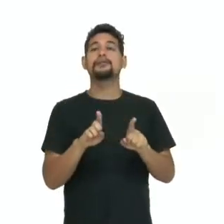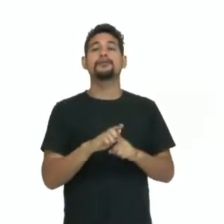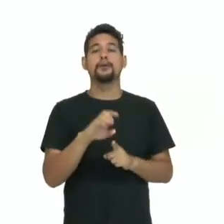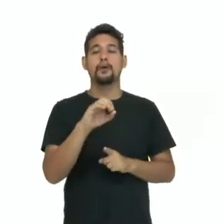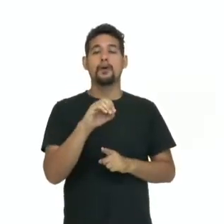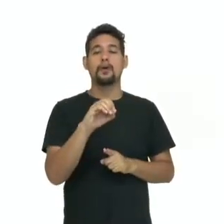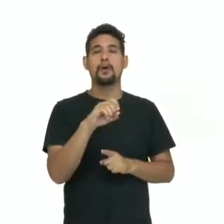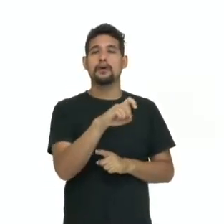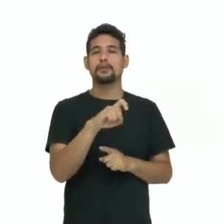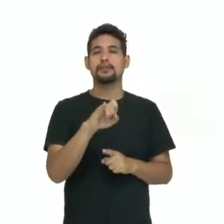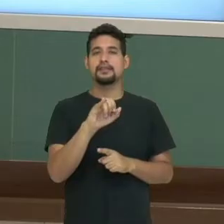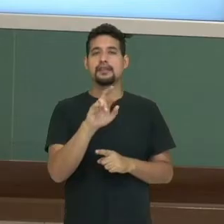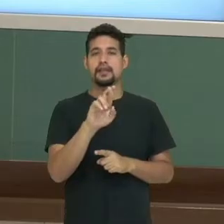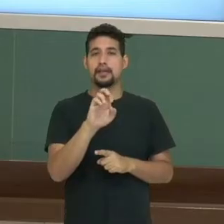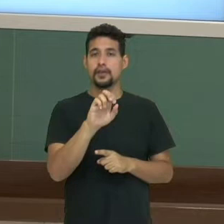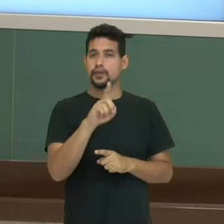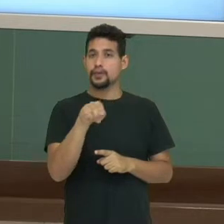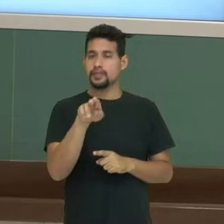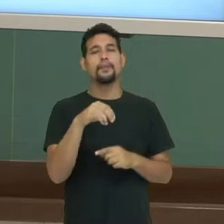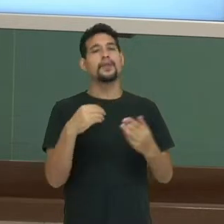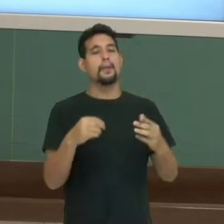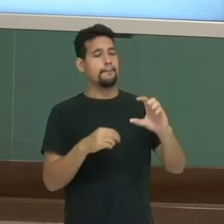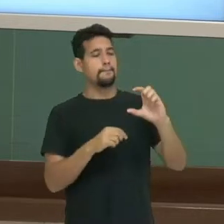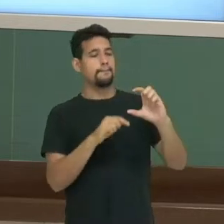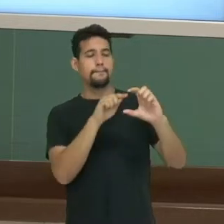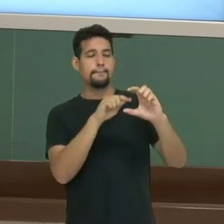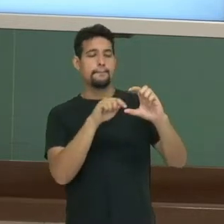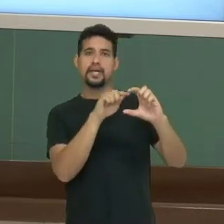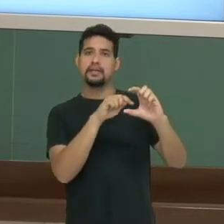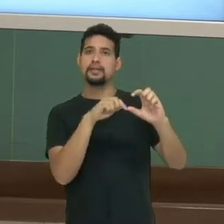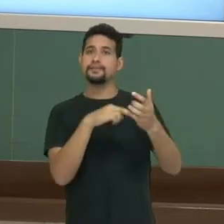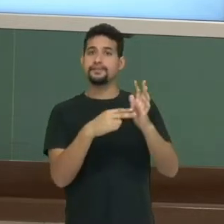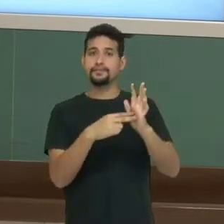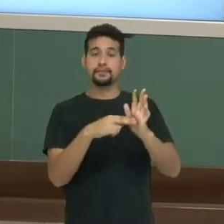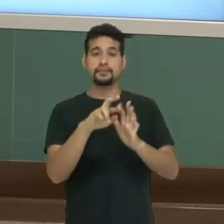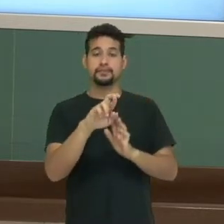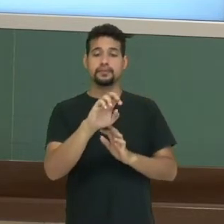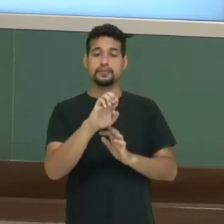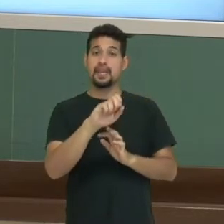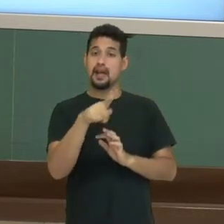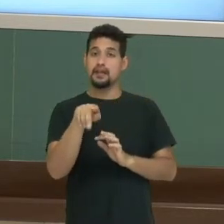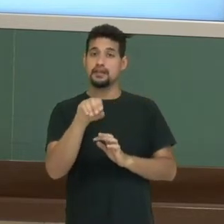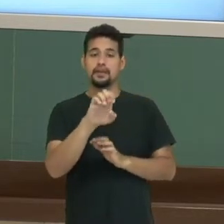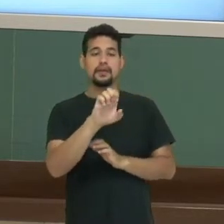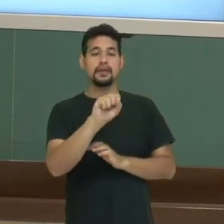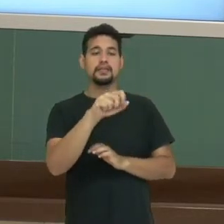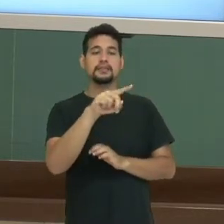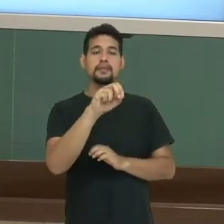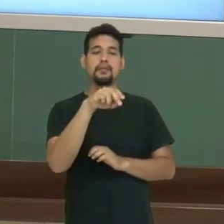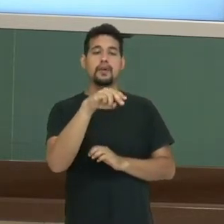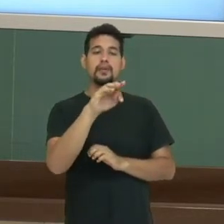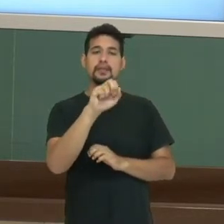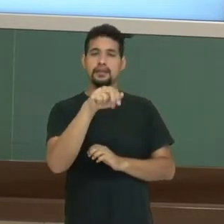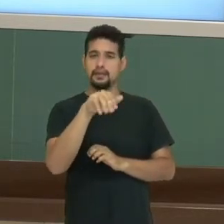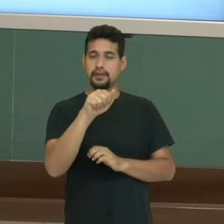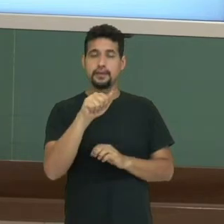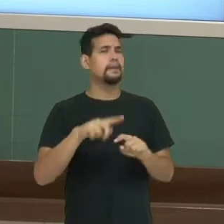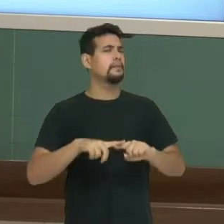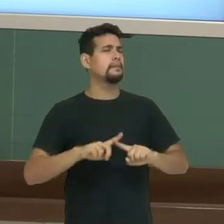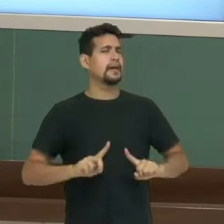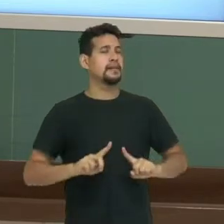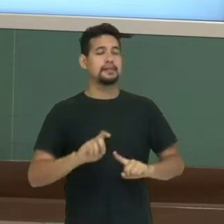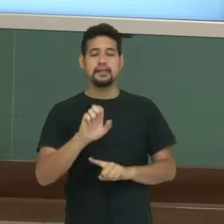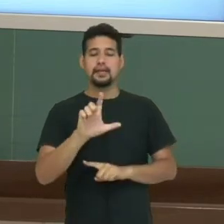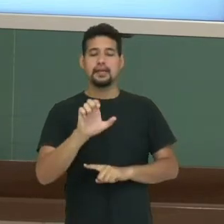oxirredução. E lembre só, pilhas são reações espontâneas. Já a eletrólise é um